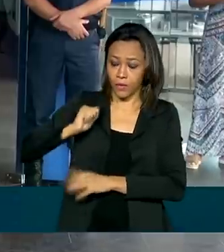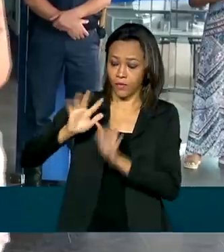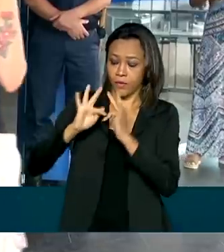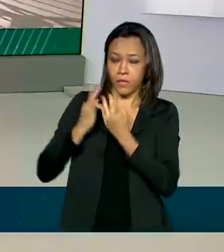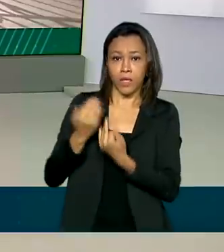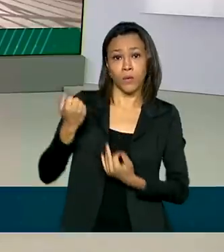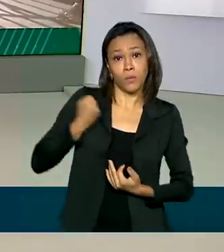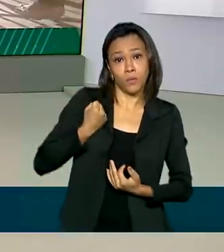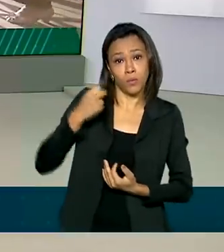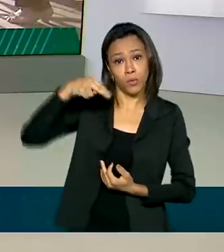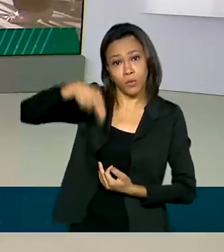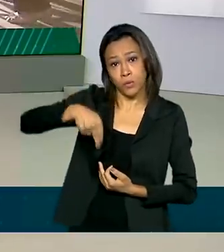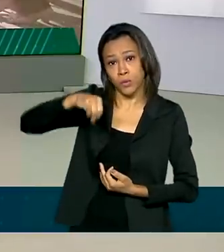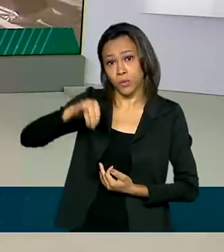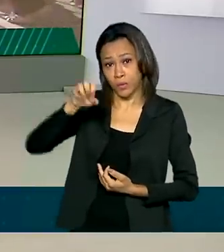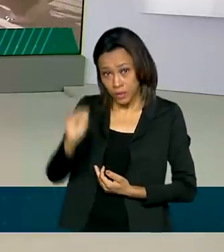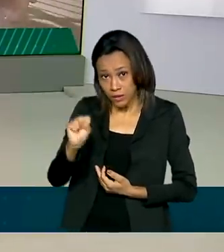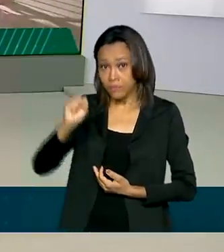4.